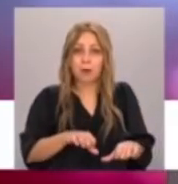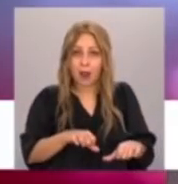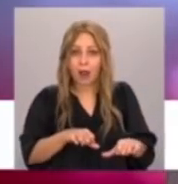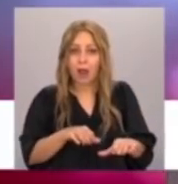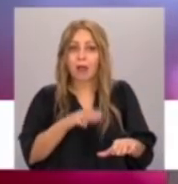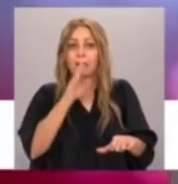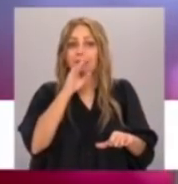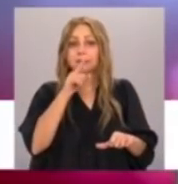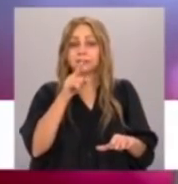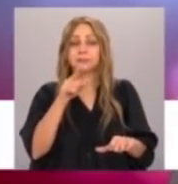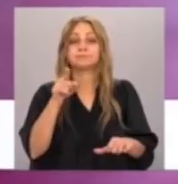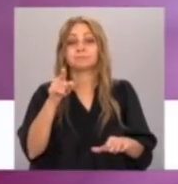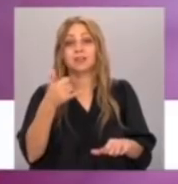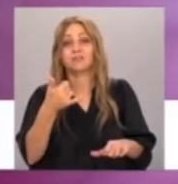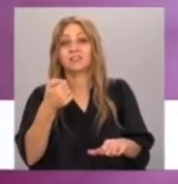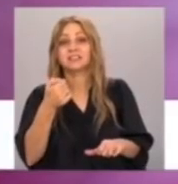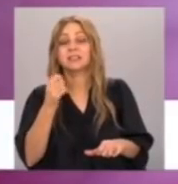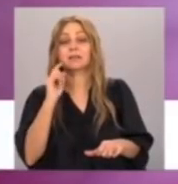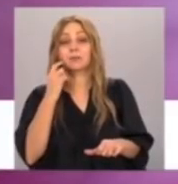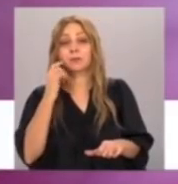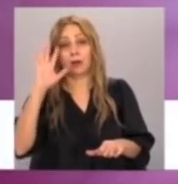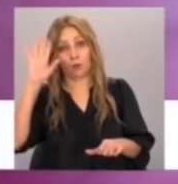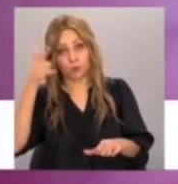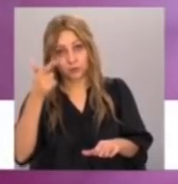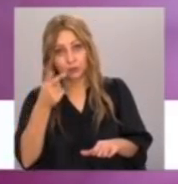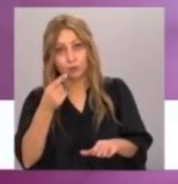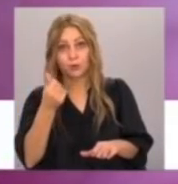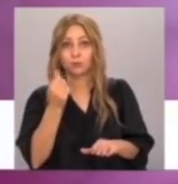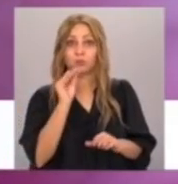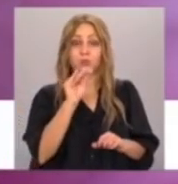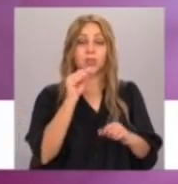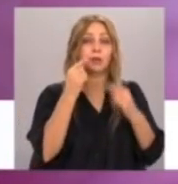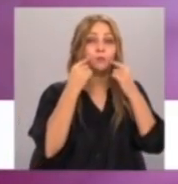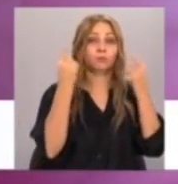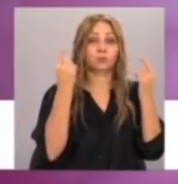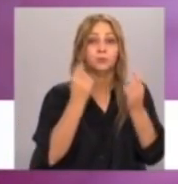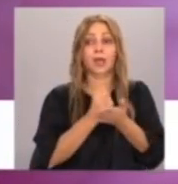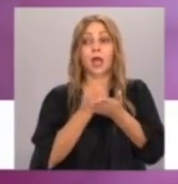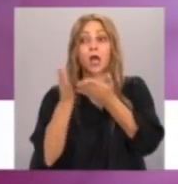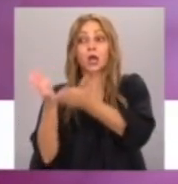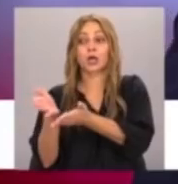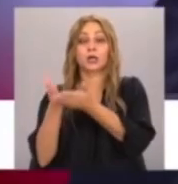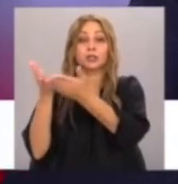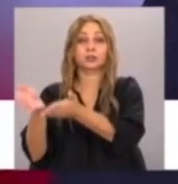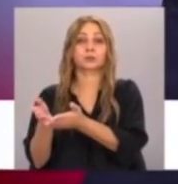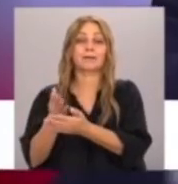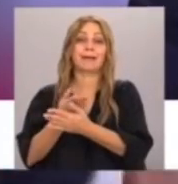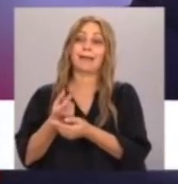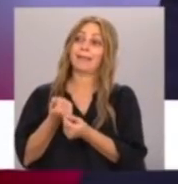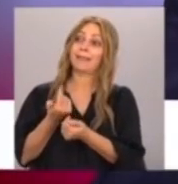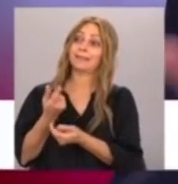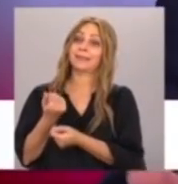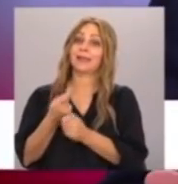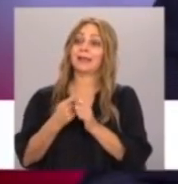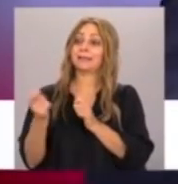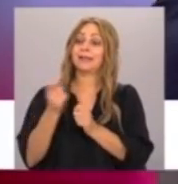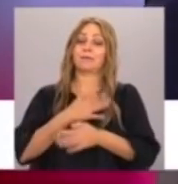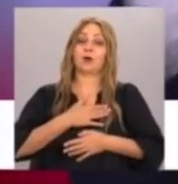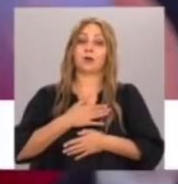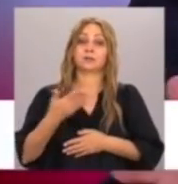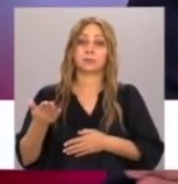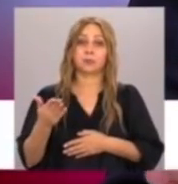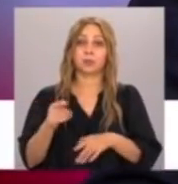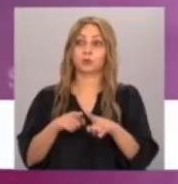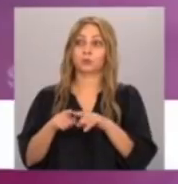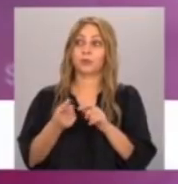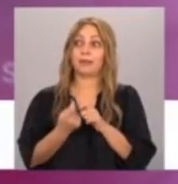saber para aquilo que a seguir ao 25 de Abril a banca pública escrever foi como como os altruísmo a dar crédito a quem interessava politicamente